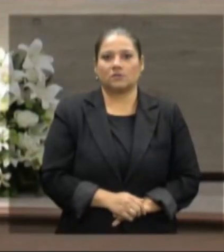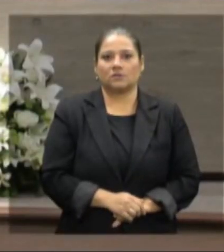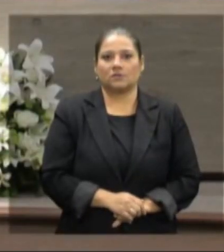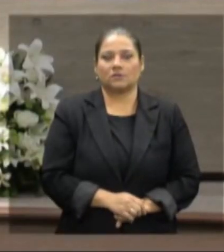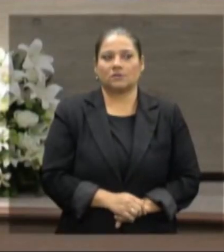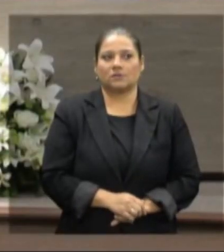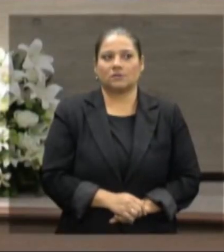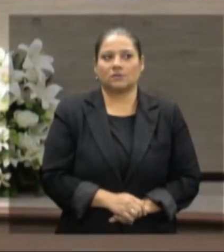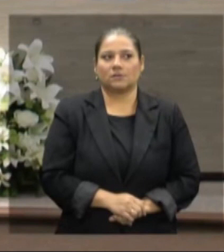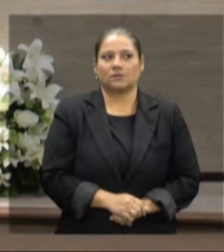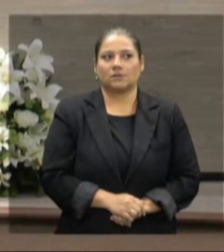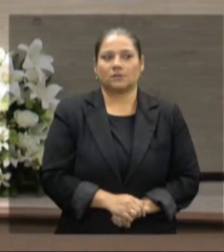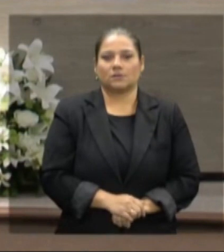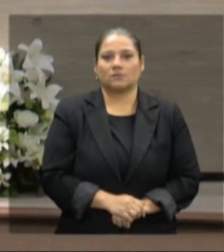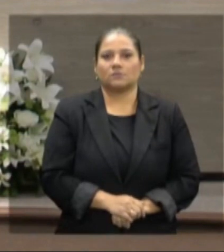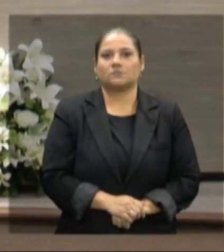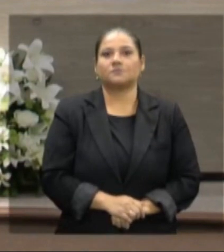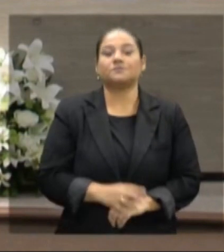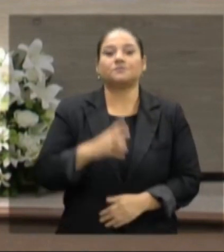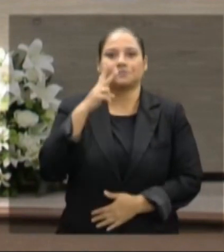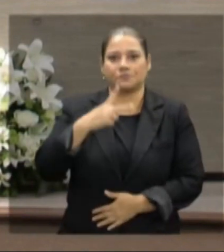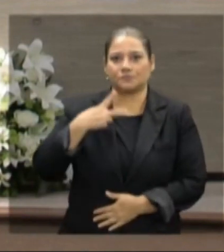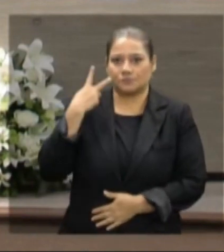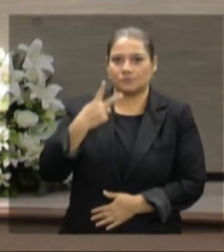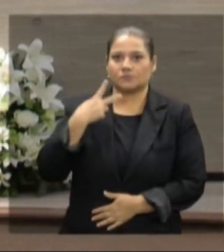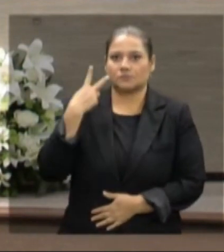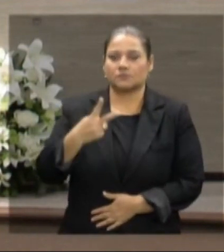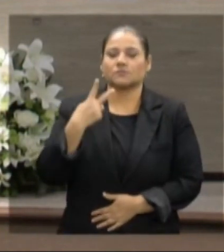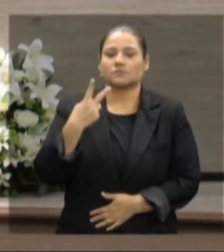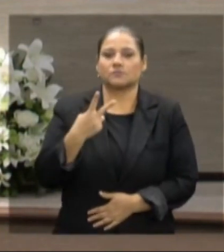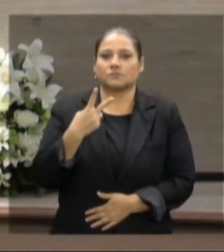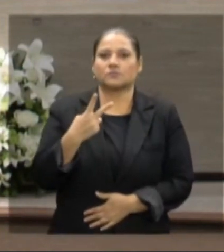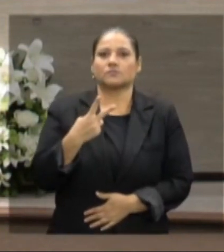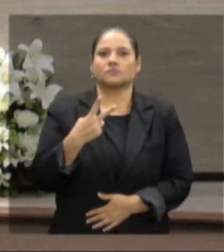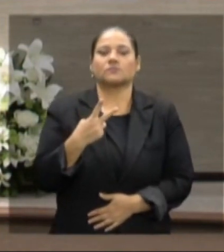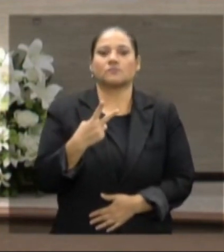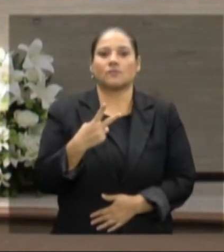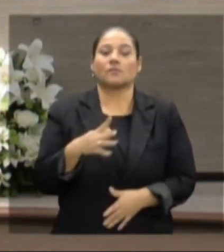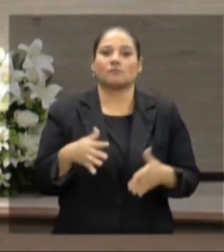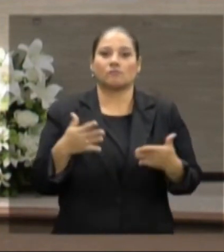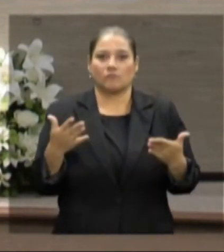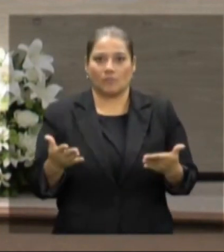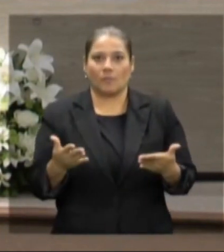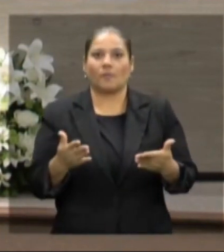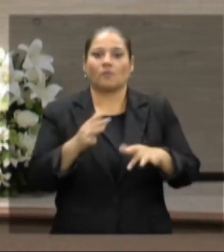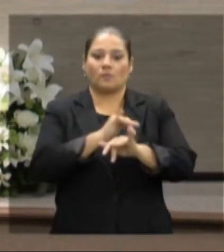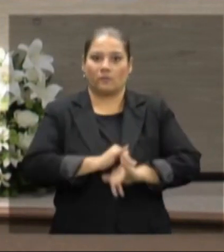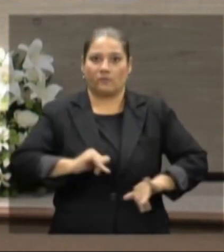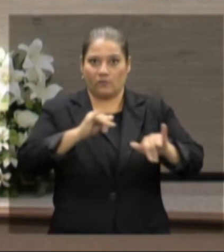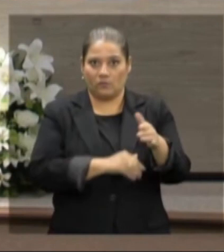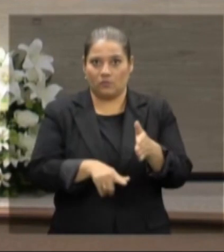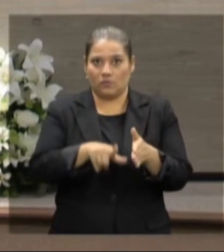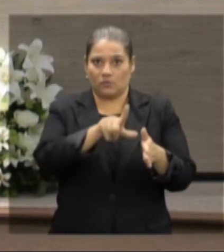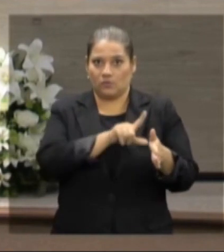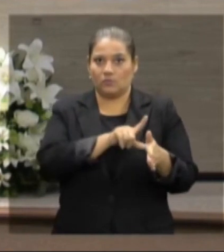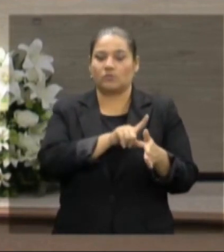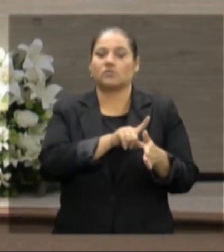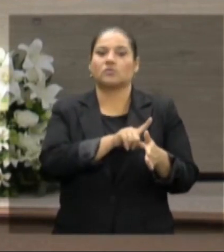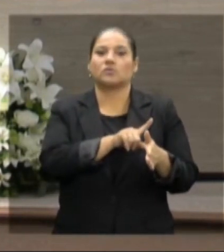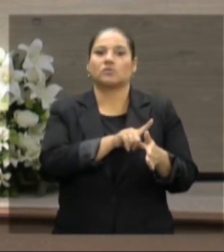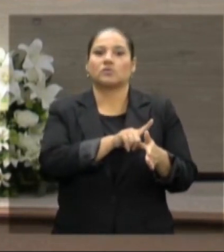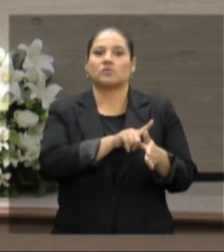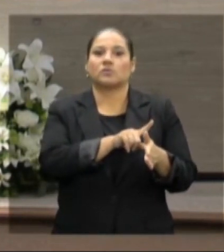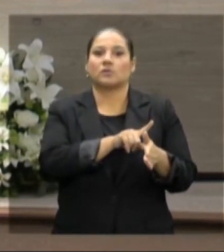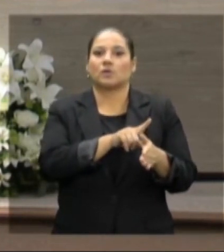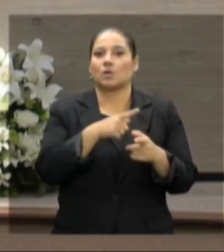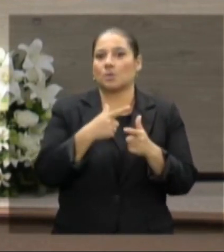Rejeitado. Senhoras e senhores vereadores, como foi dito antes, por